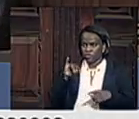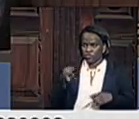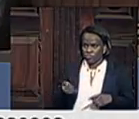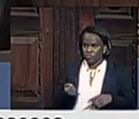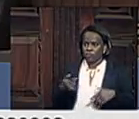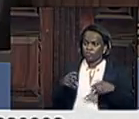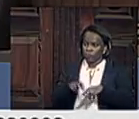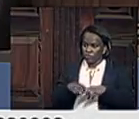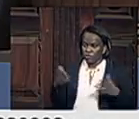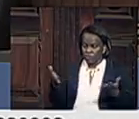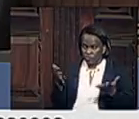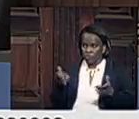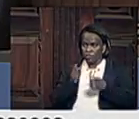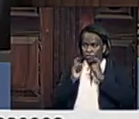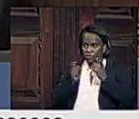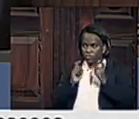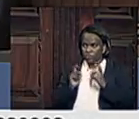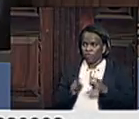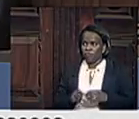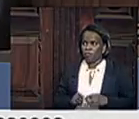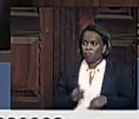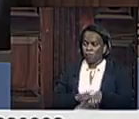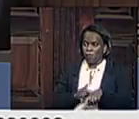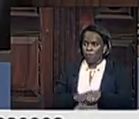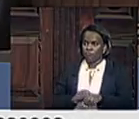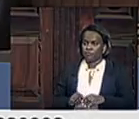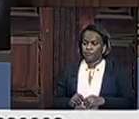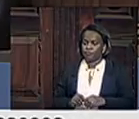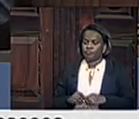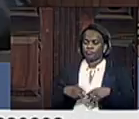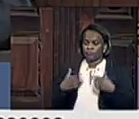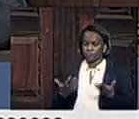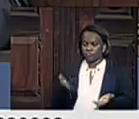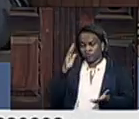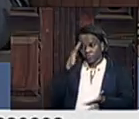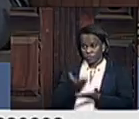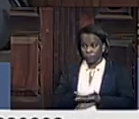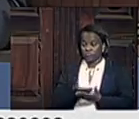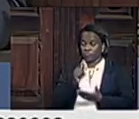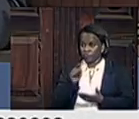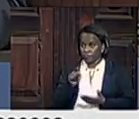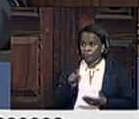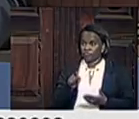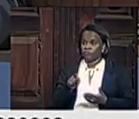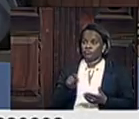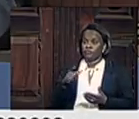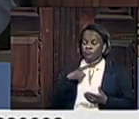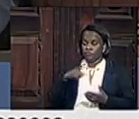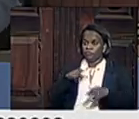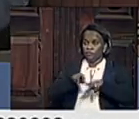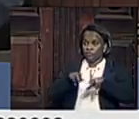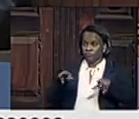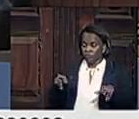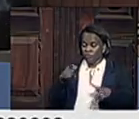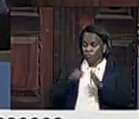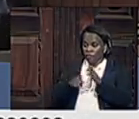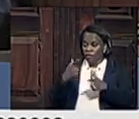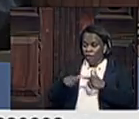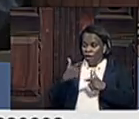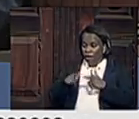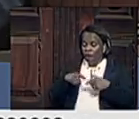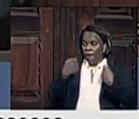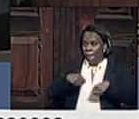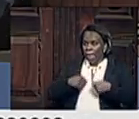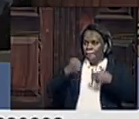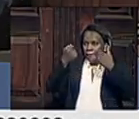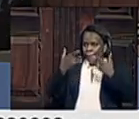estamos discutindo essa matéria nesse momento. Mas, além disso, senhor presidente, nós temos uma série de questões que têm que ser